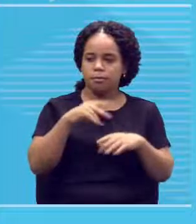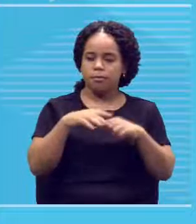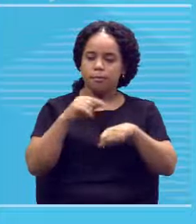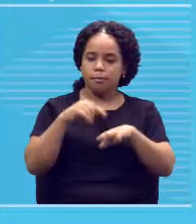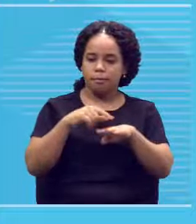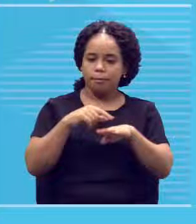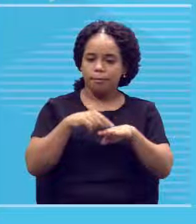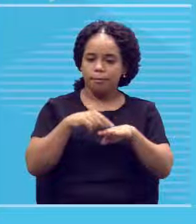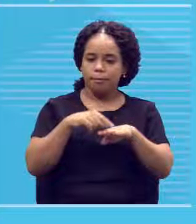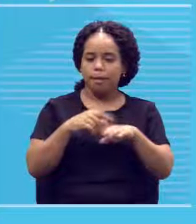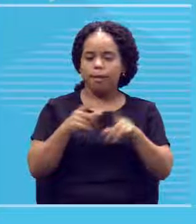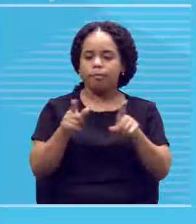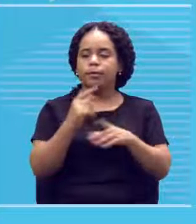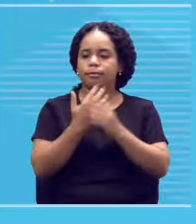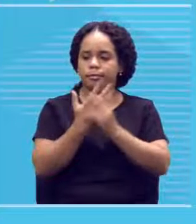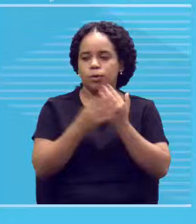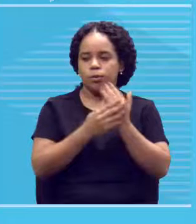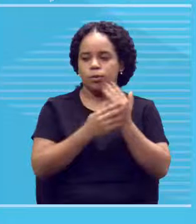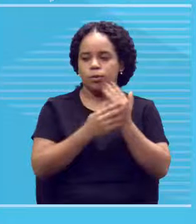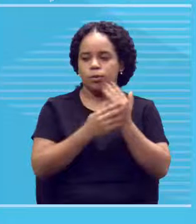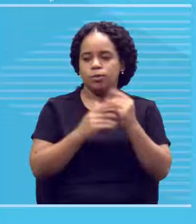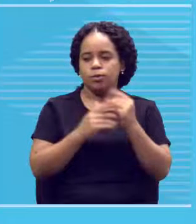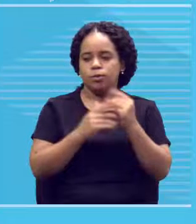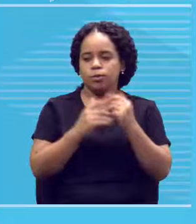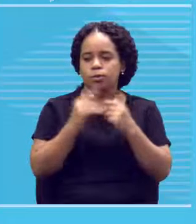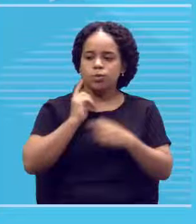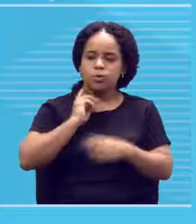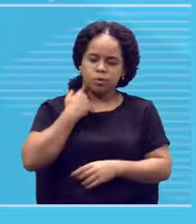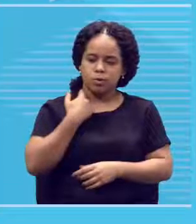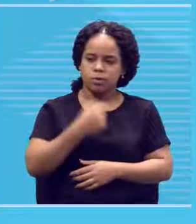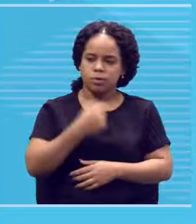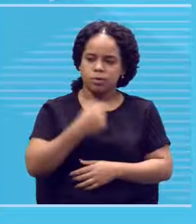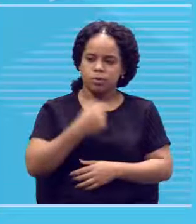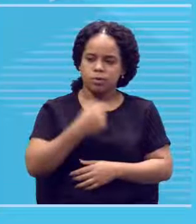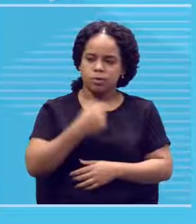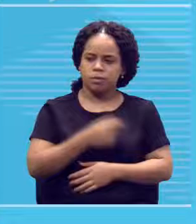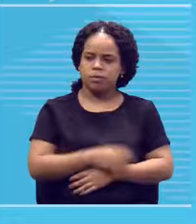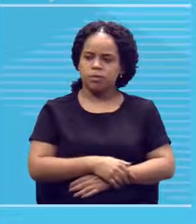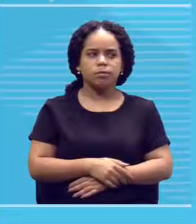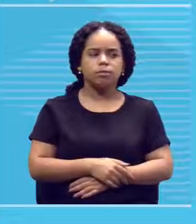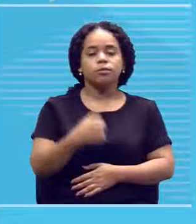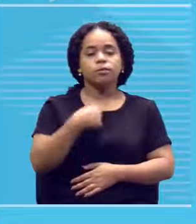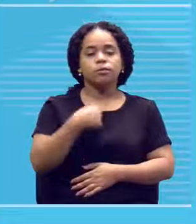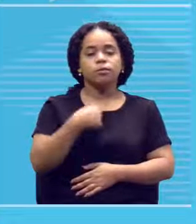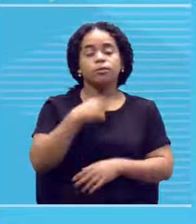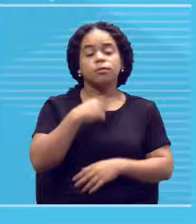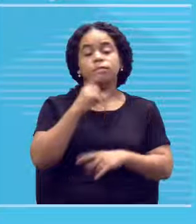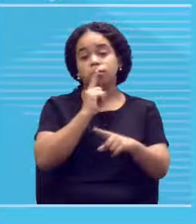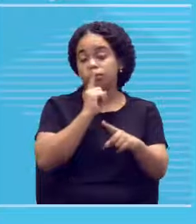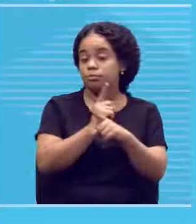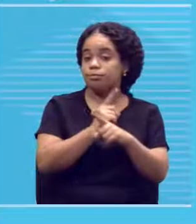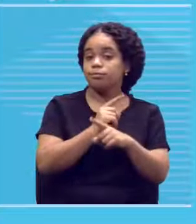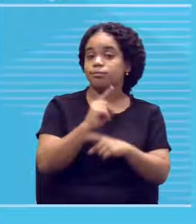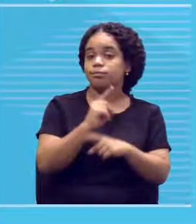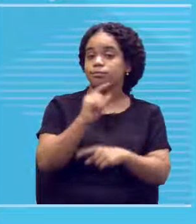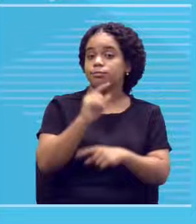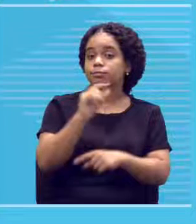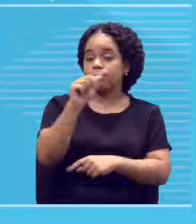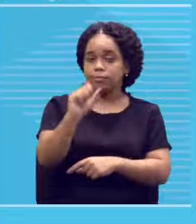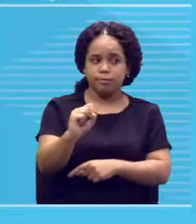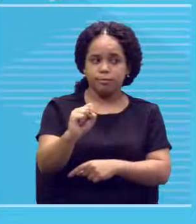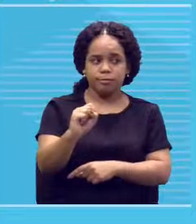as crianças Então seria melhor você só falar escrever assim ó Encontrei as